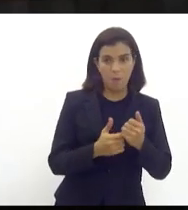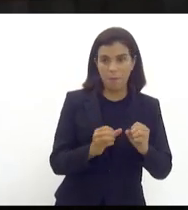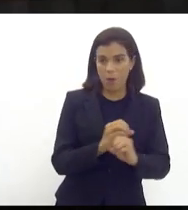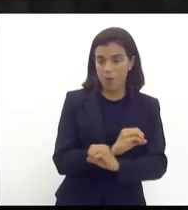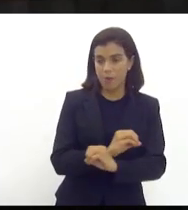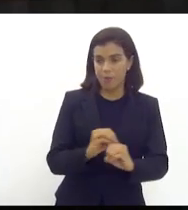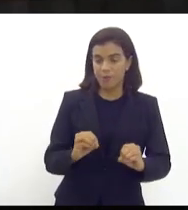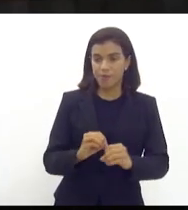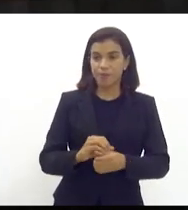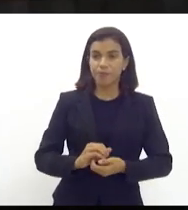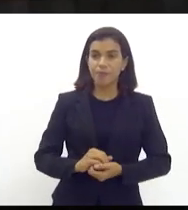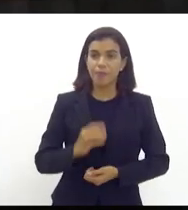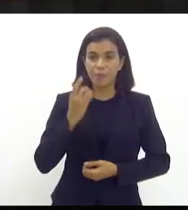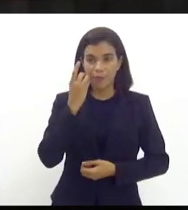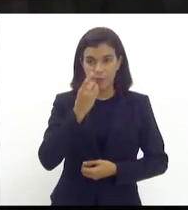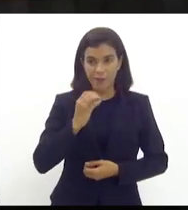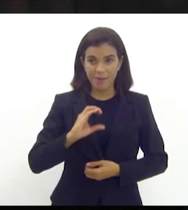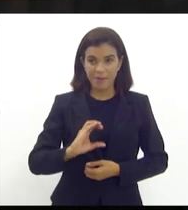Chico Machado.